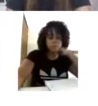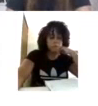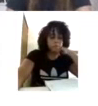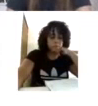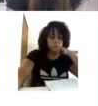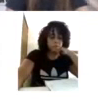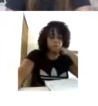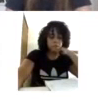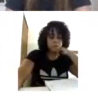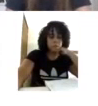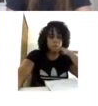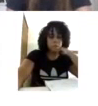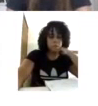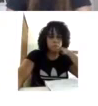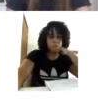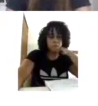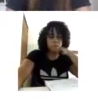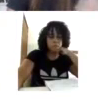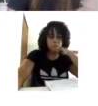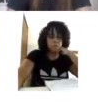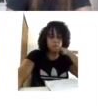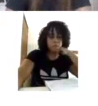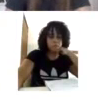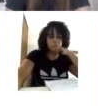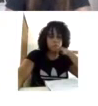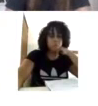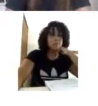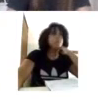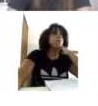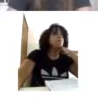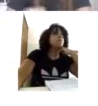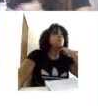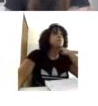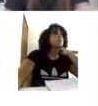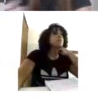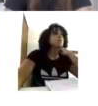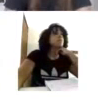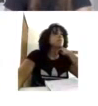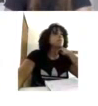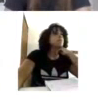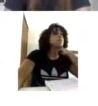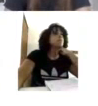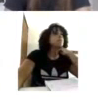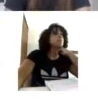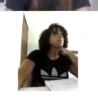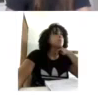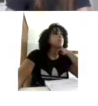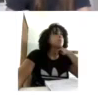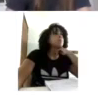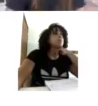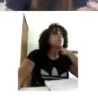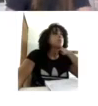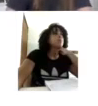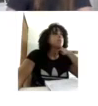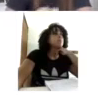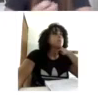grande trabalhar essas duas áreas. Inclusive, durante o percurso, nós tivemos, né, alguns entraves em